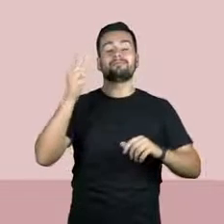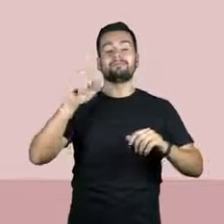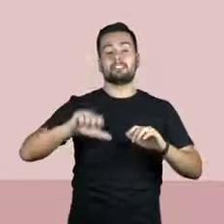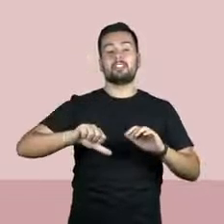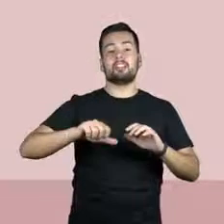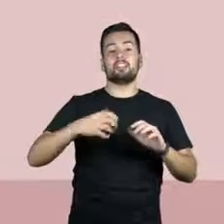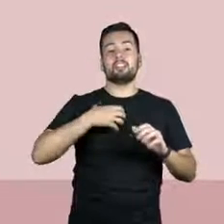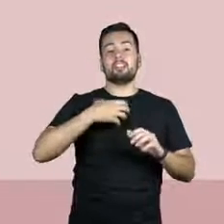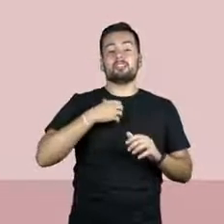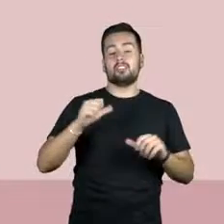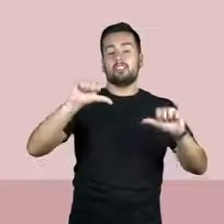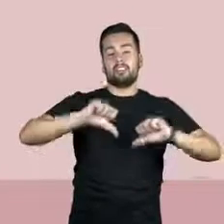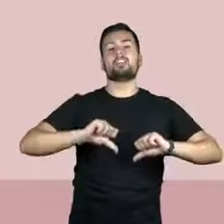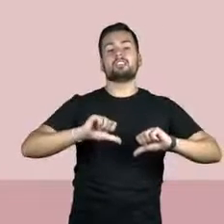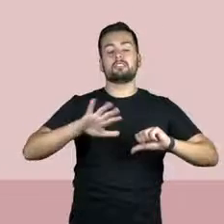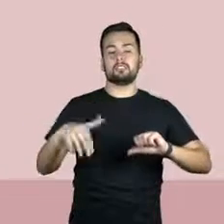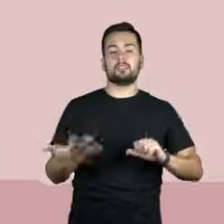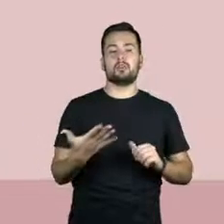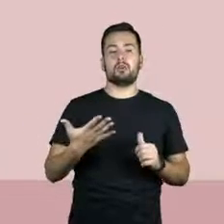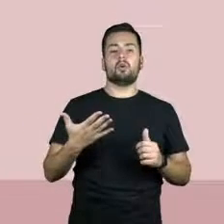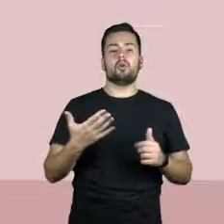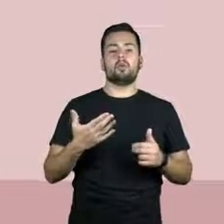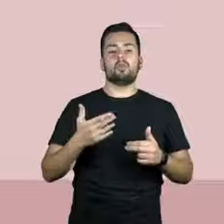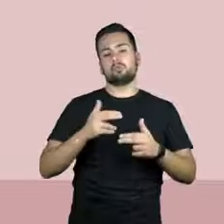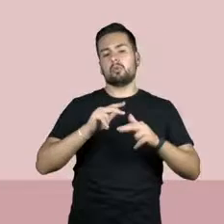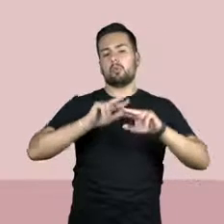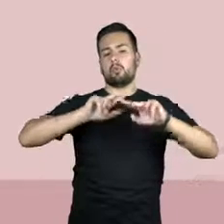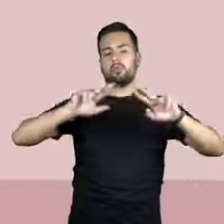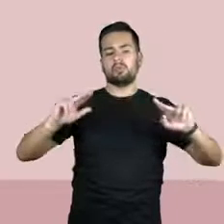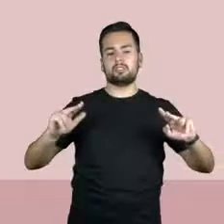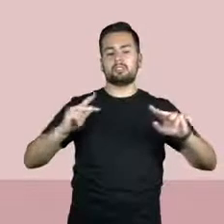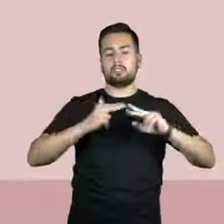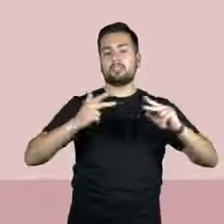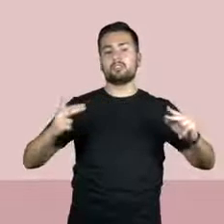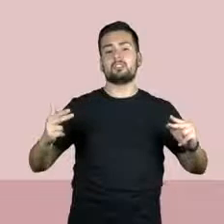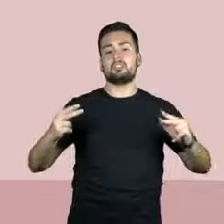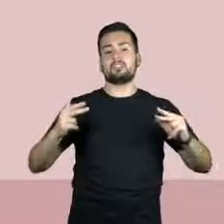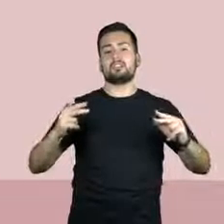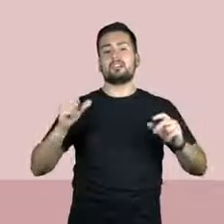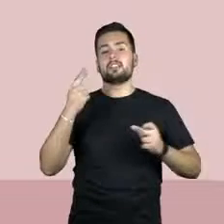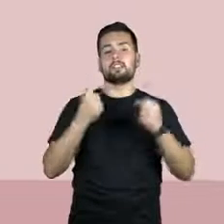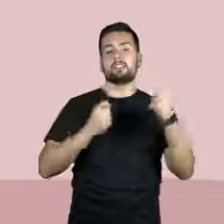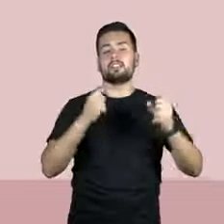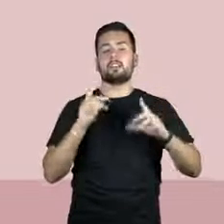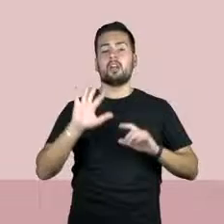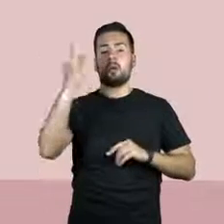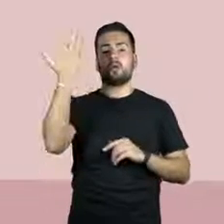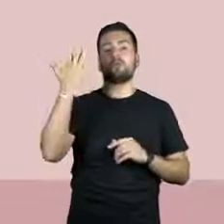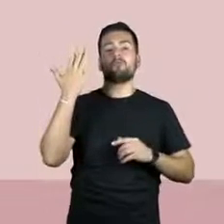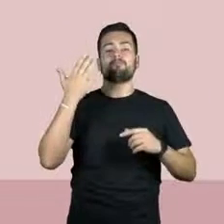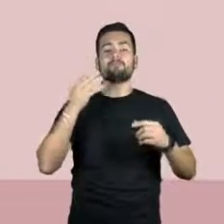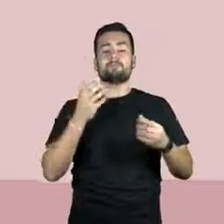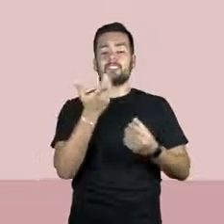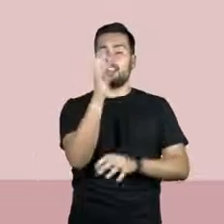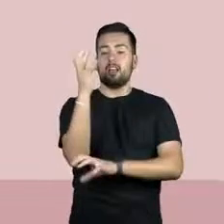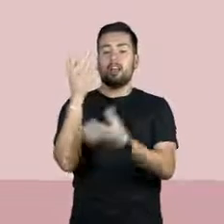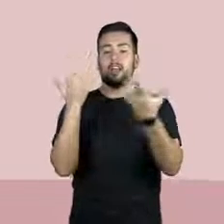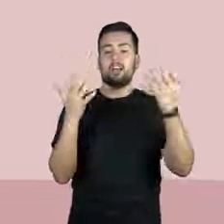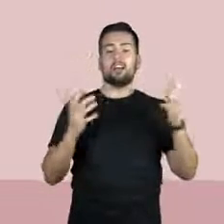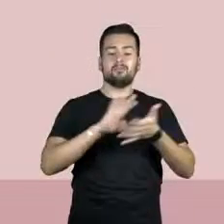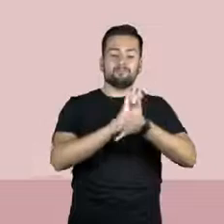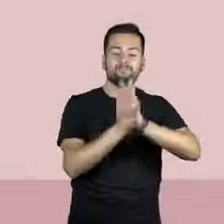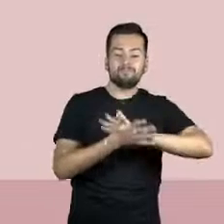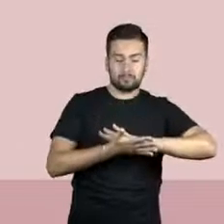negativa, né? Então, são situações que muitas vezes vêm por conta de desastre natural e muitas vezes, como é o